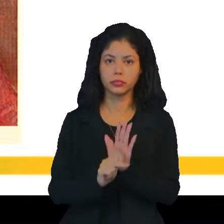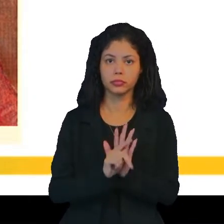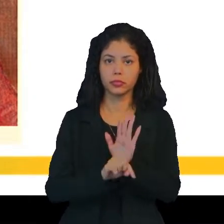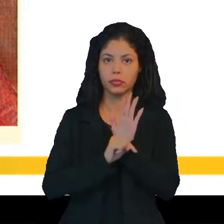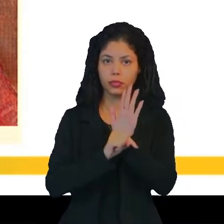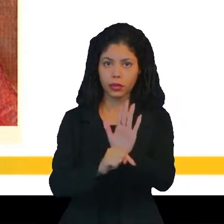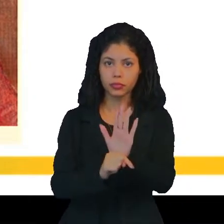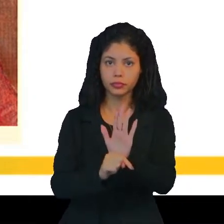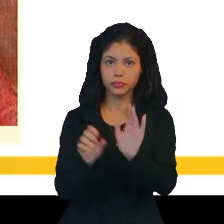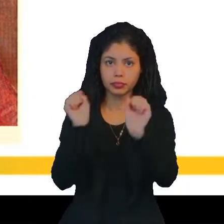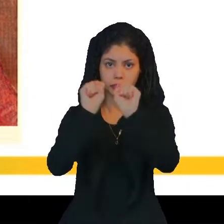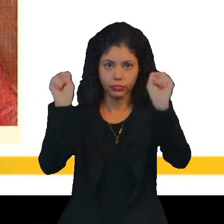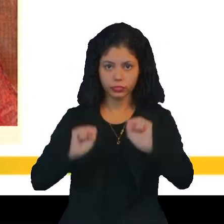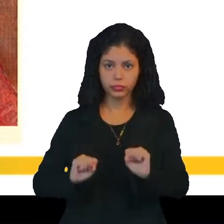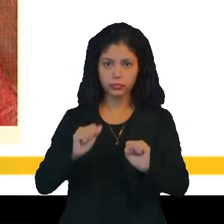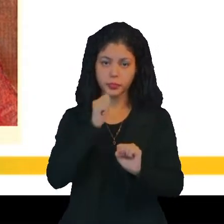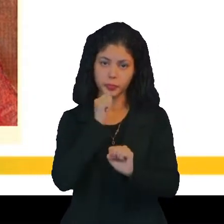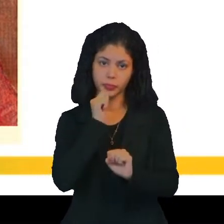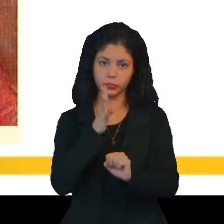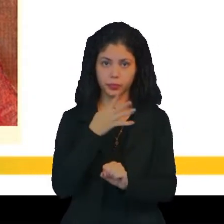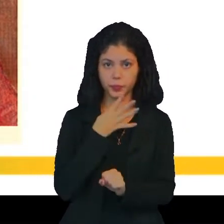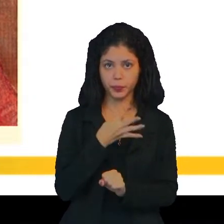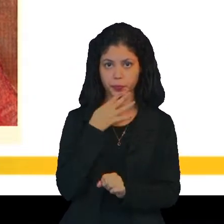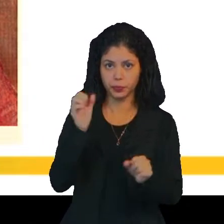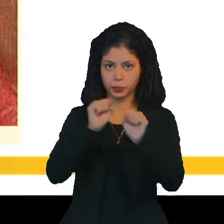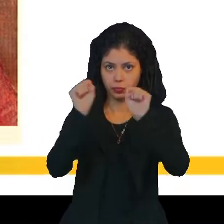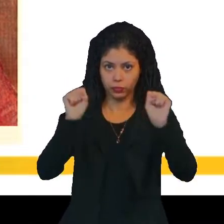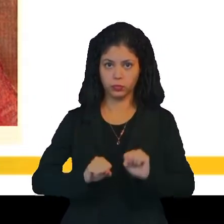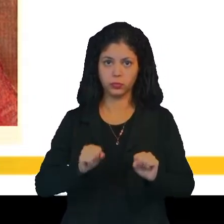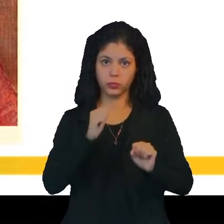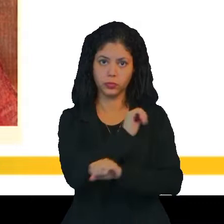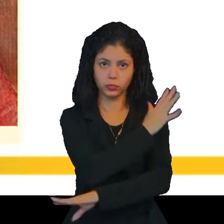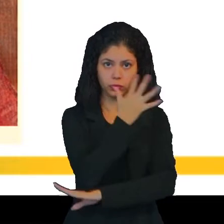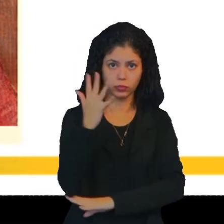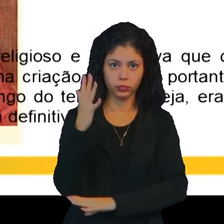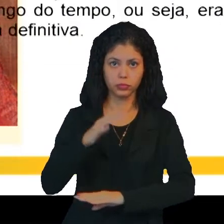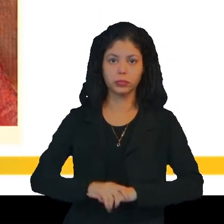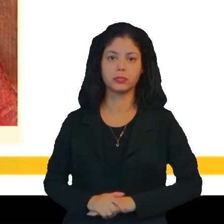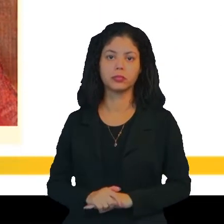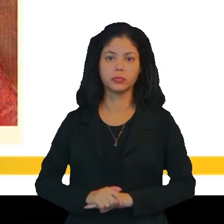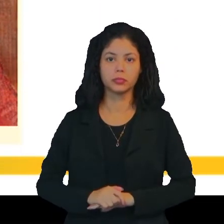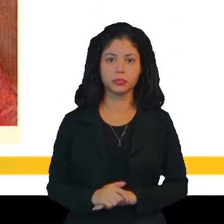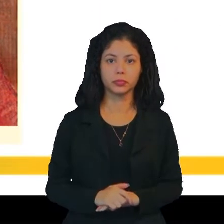propôs um sistema de classificação que ficou conhecido como sistema natural.